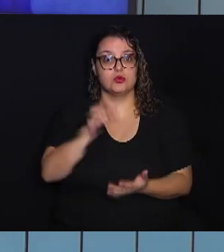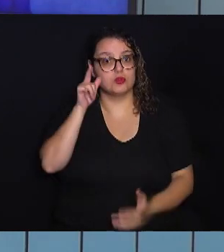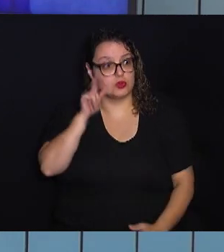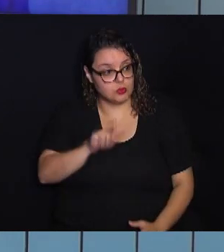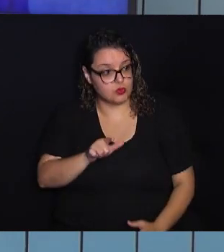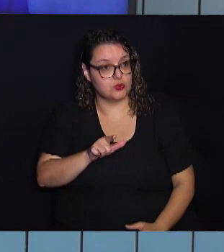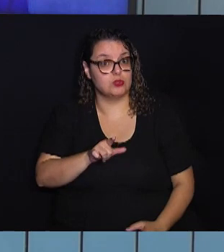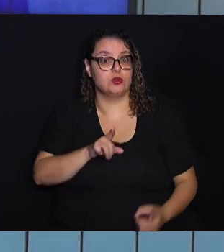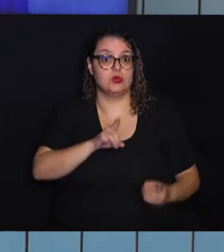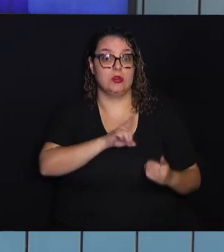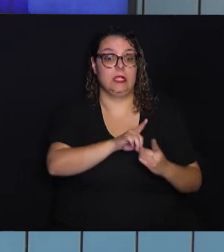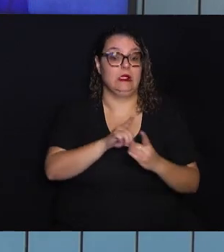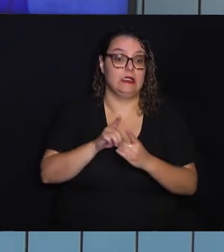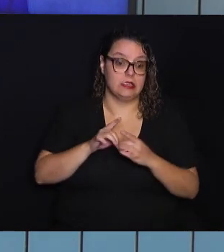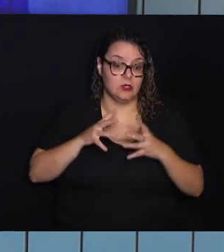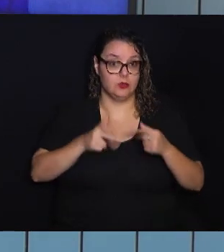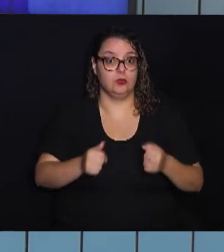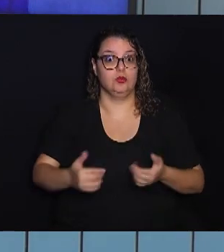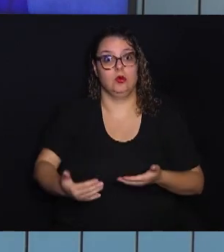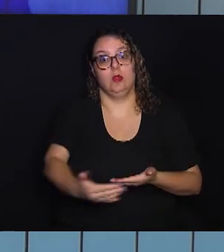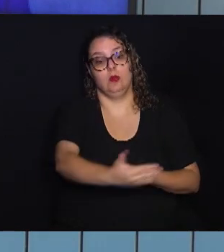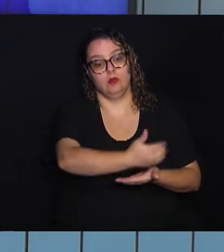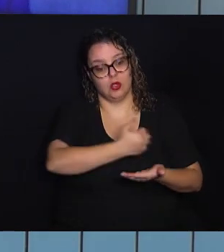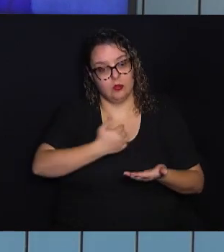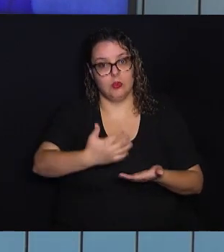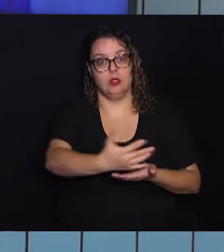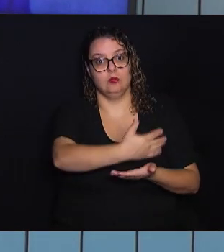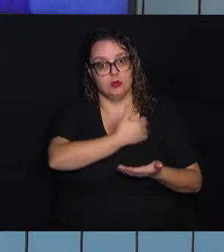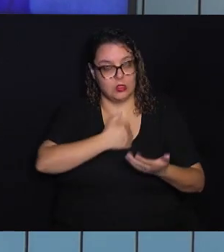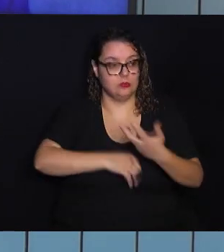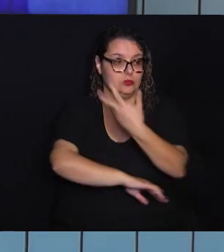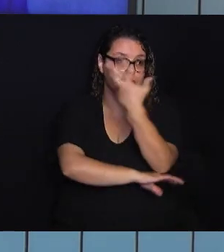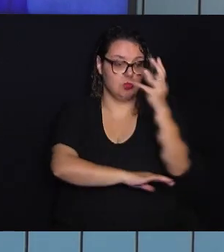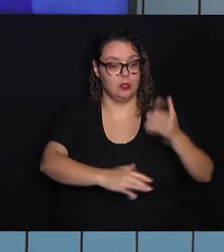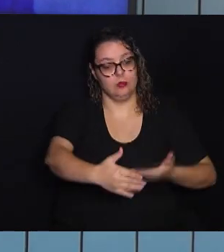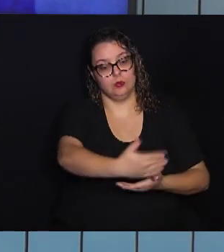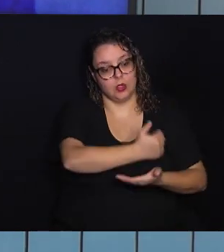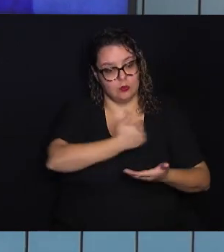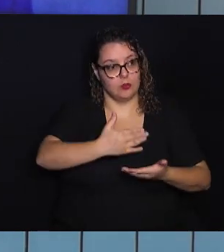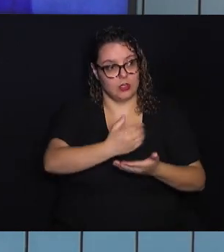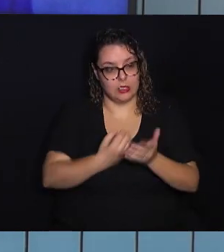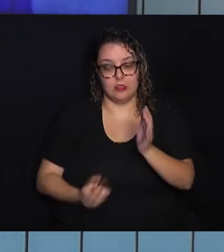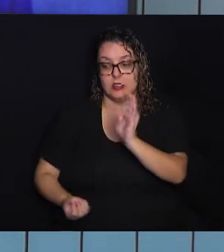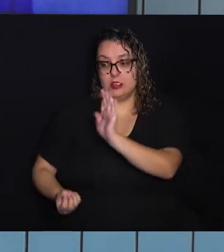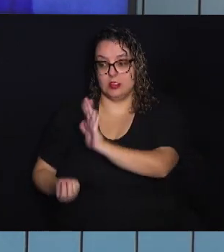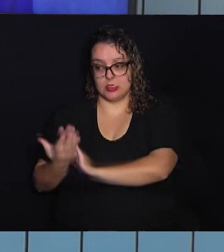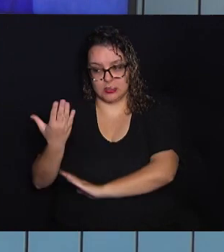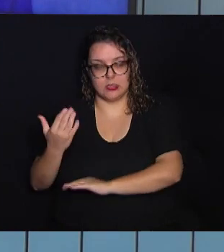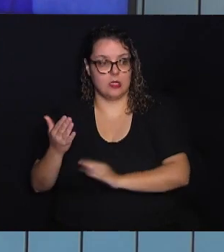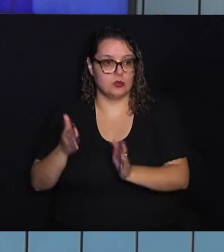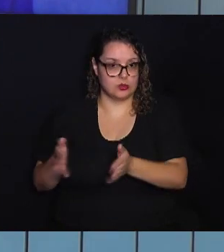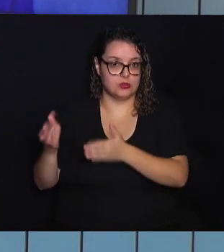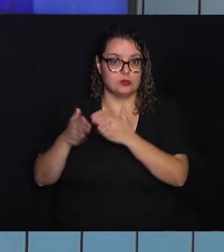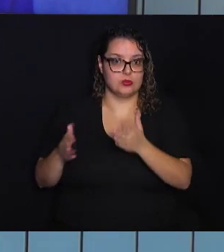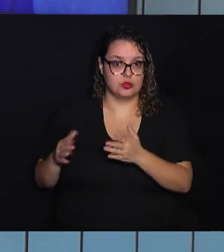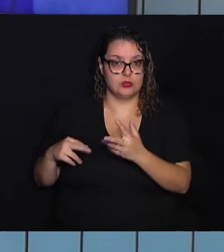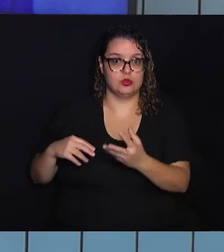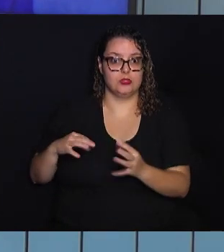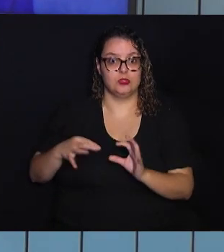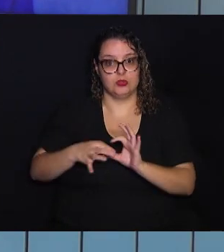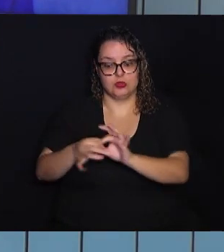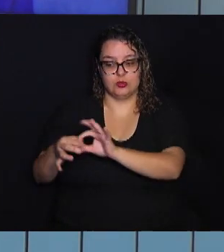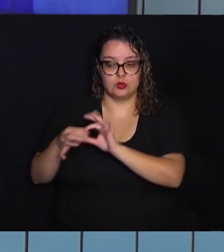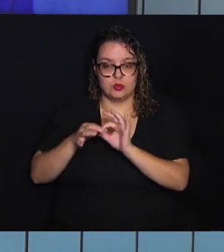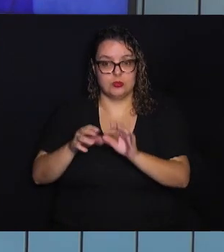realmente dê conta desse volume todo que está sendo retirado do meio ambiente, né? E também criar novas formas